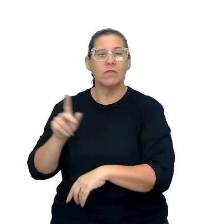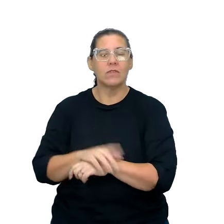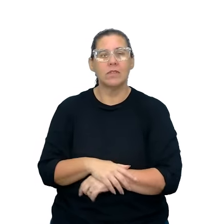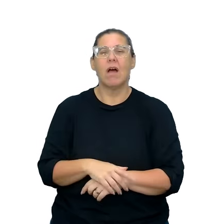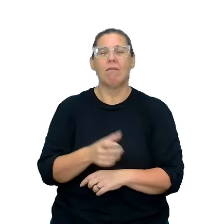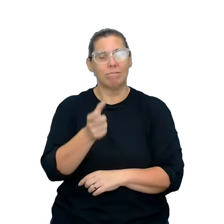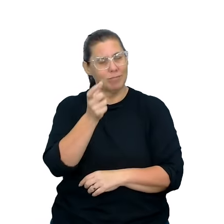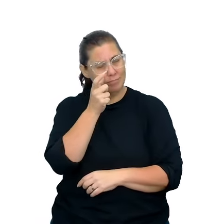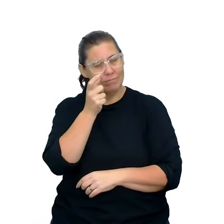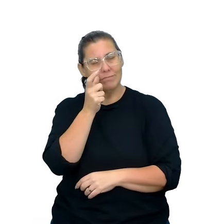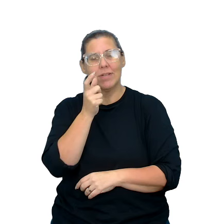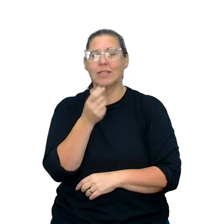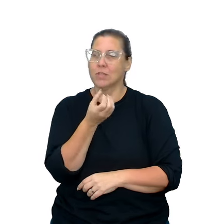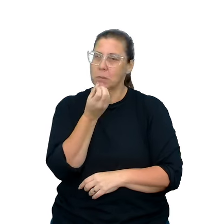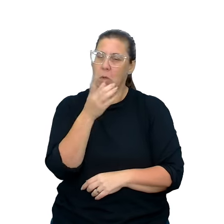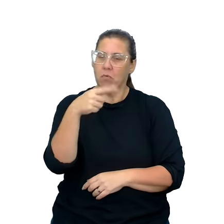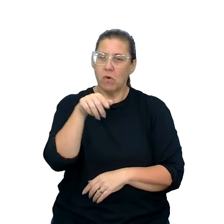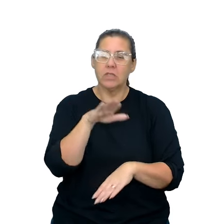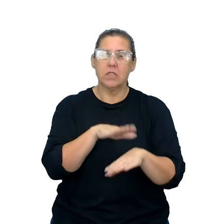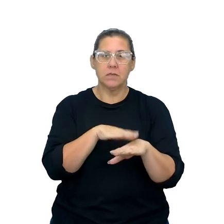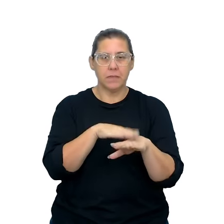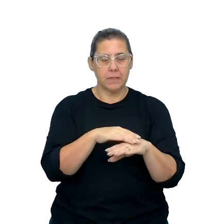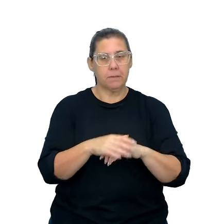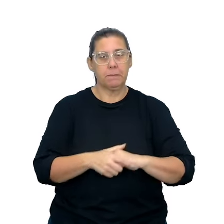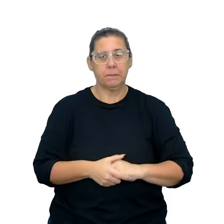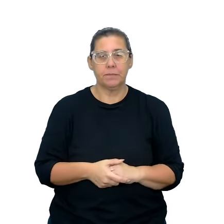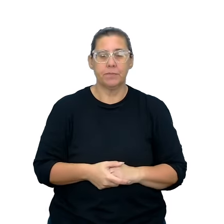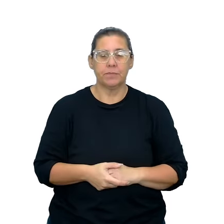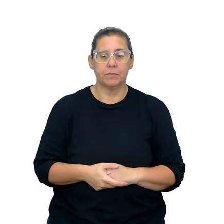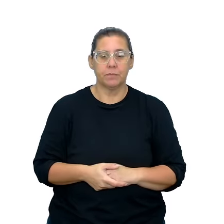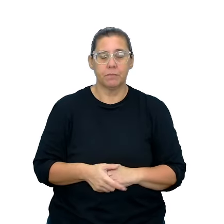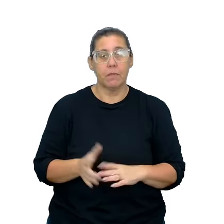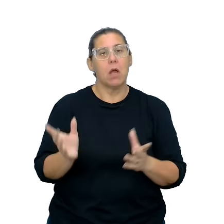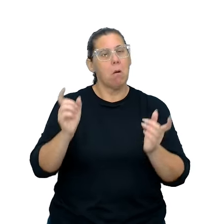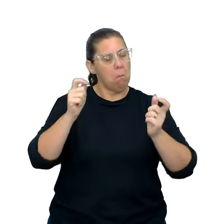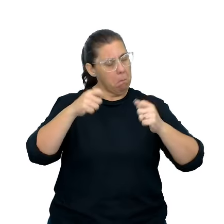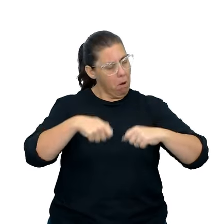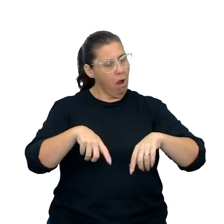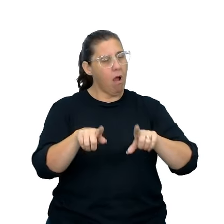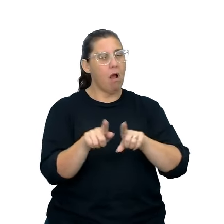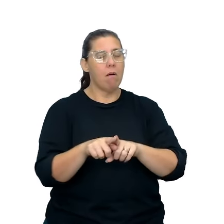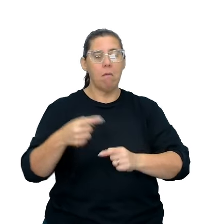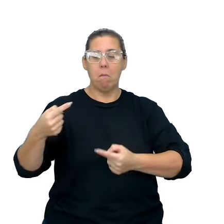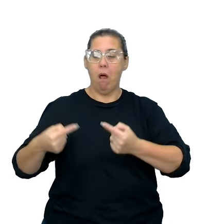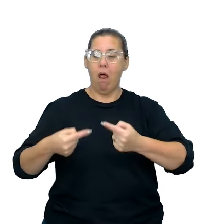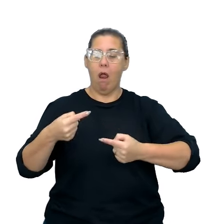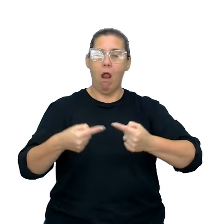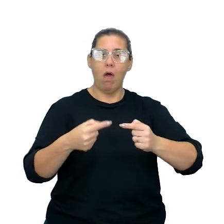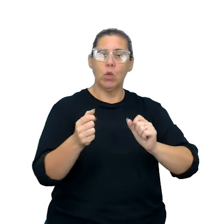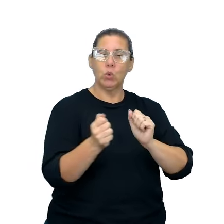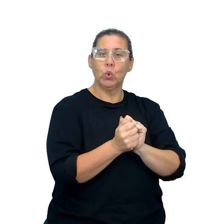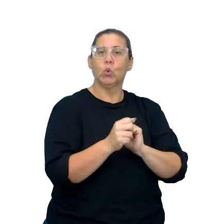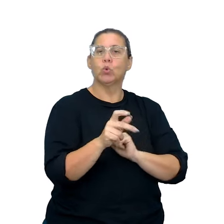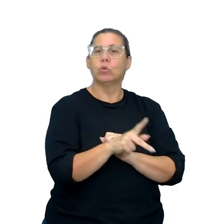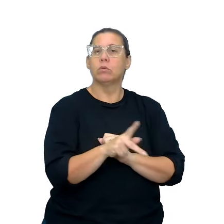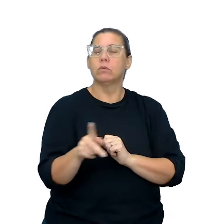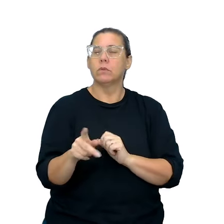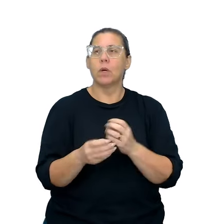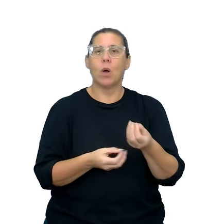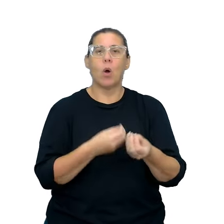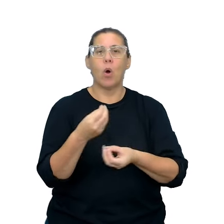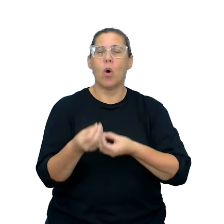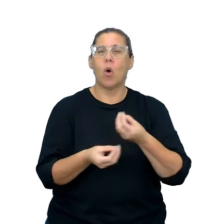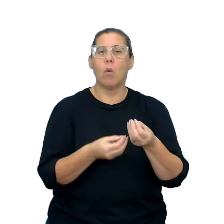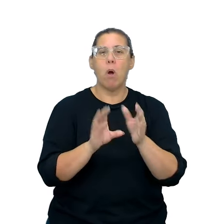seja interessante também que vocês façam isso. É possível também discutir juntamente com os professores de que